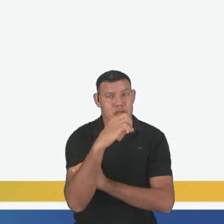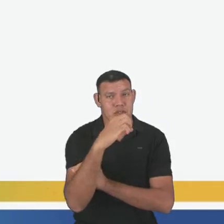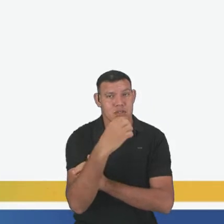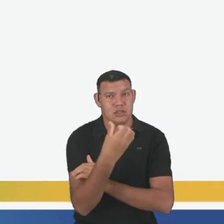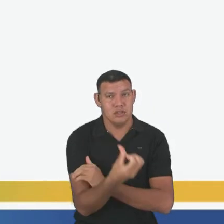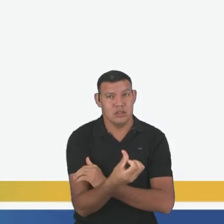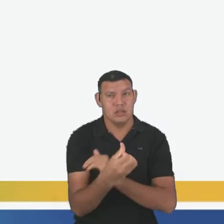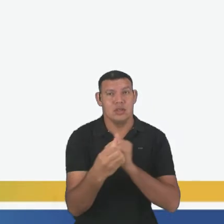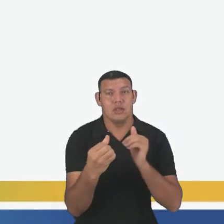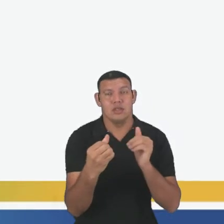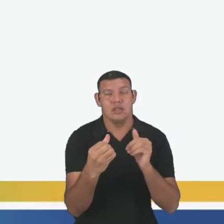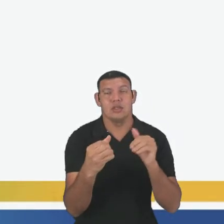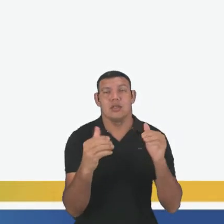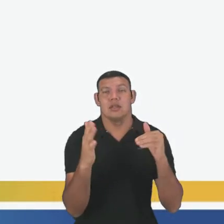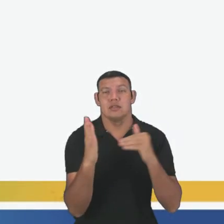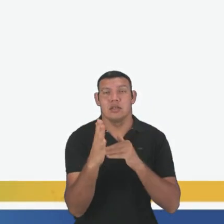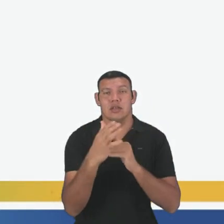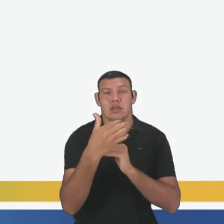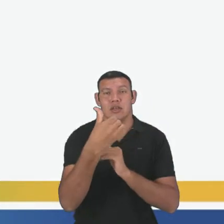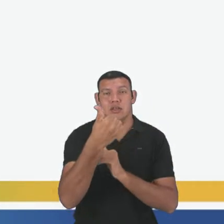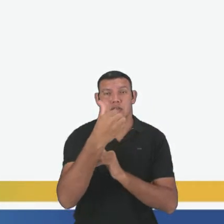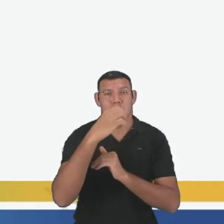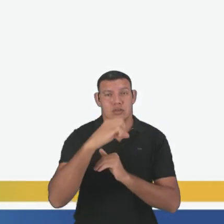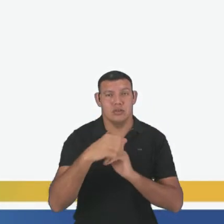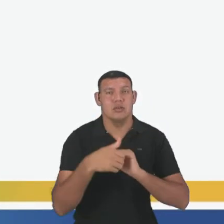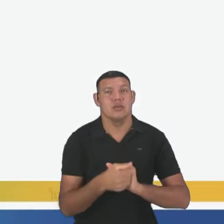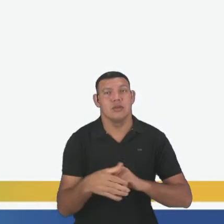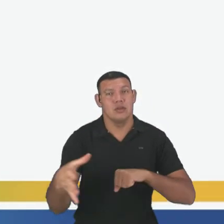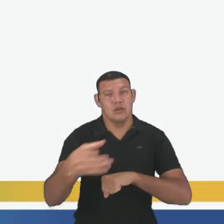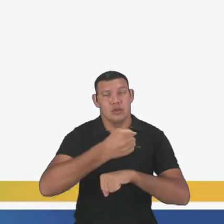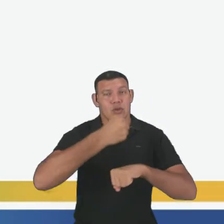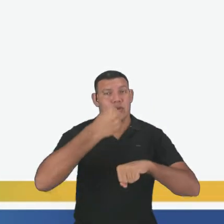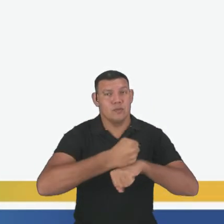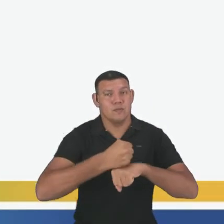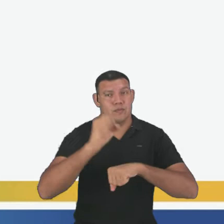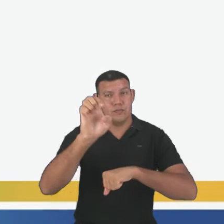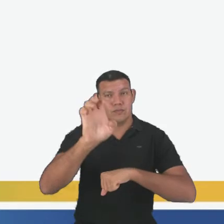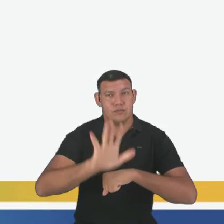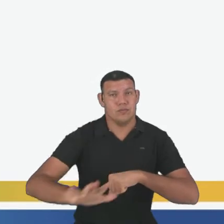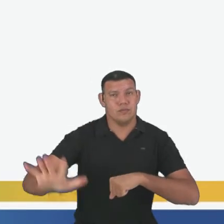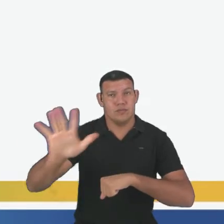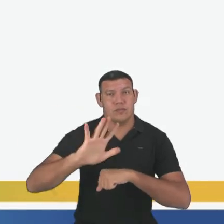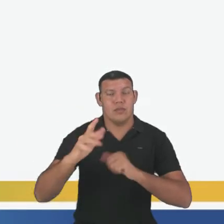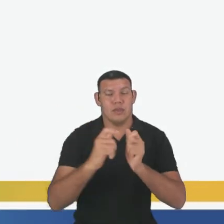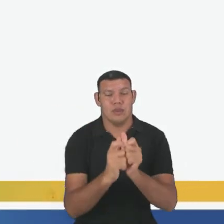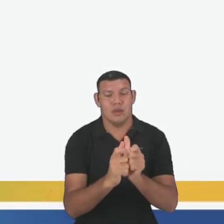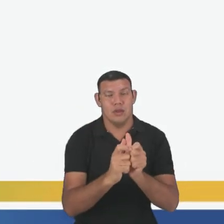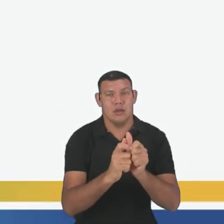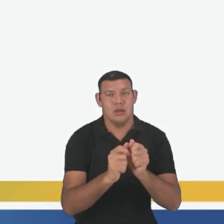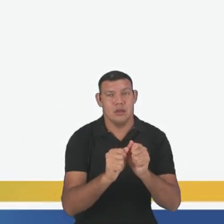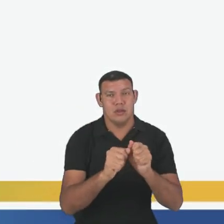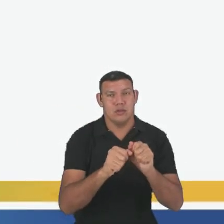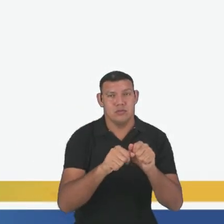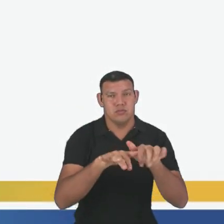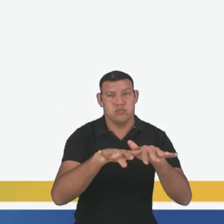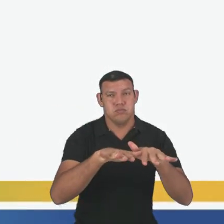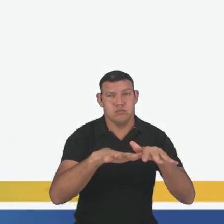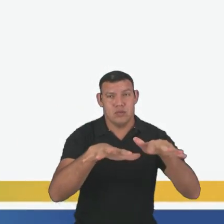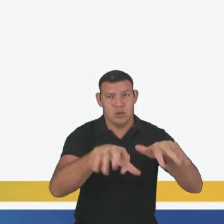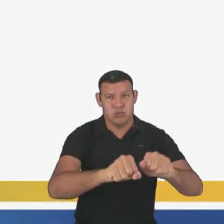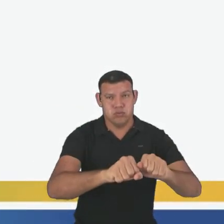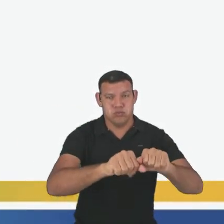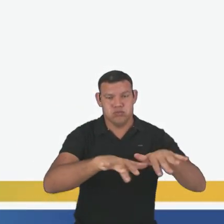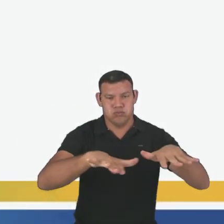fluxos migratórios ocorreu no contexto do colonialismo europeu. A expansão e a exploração